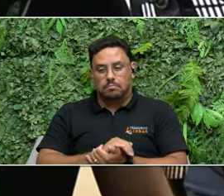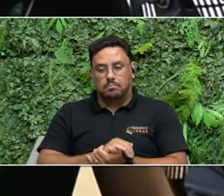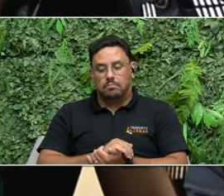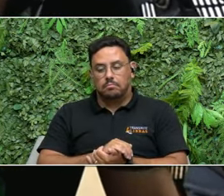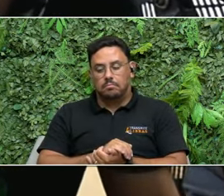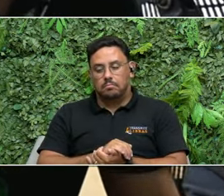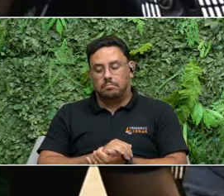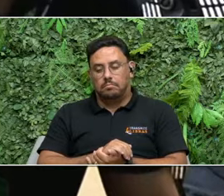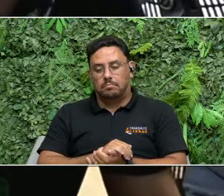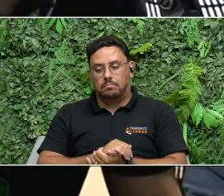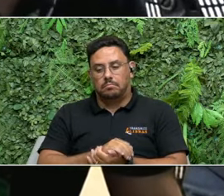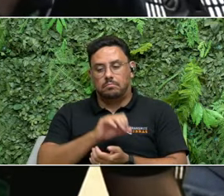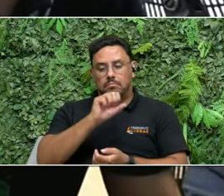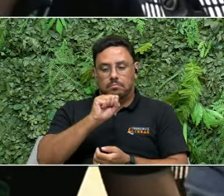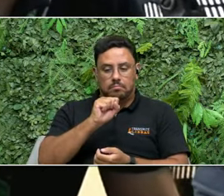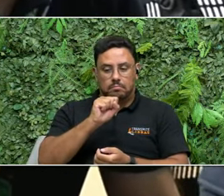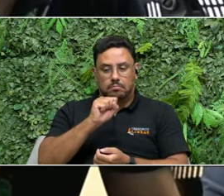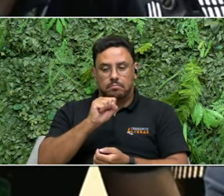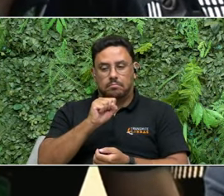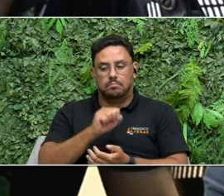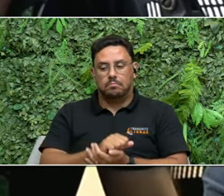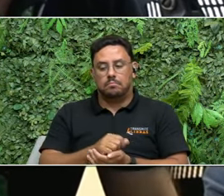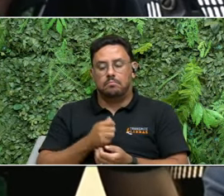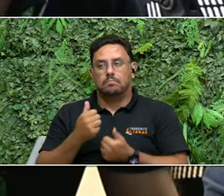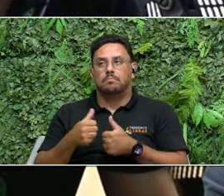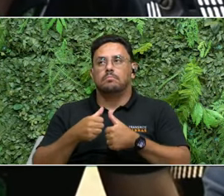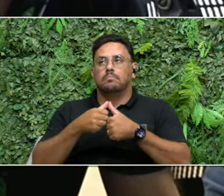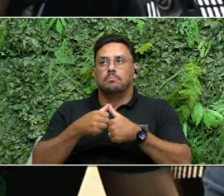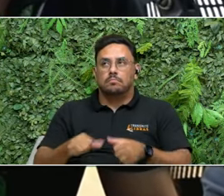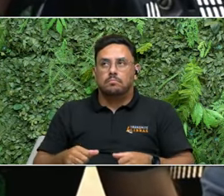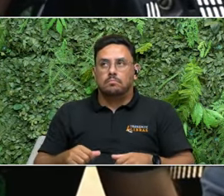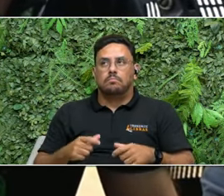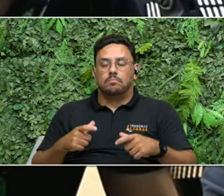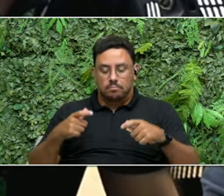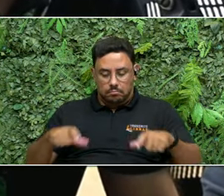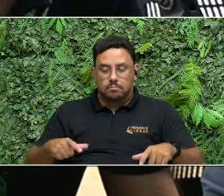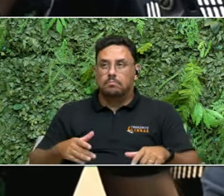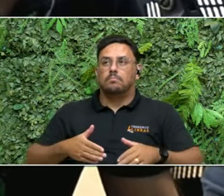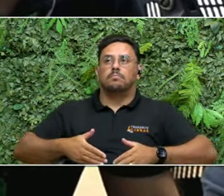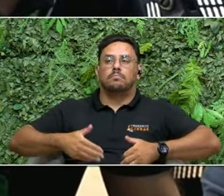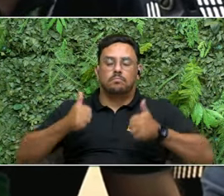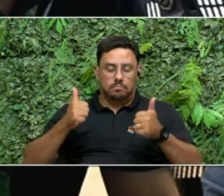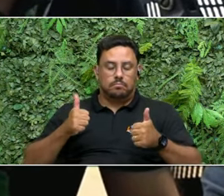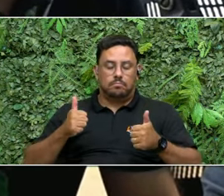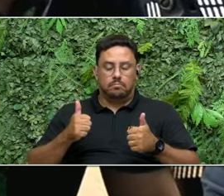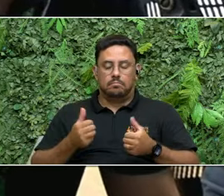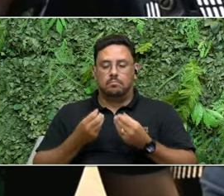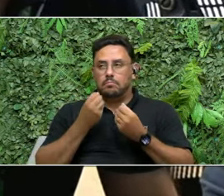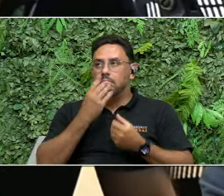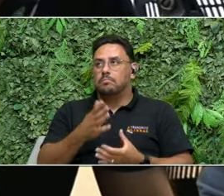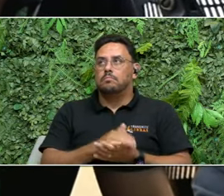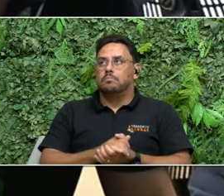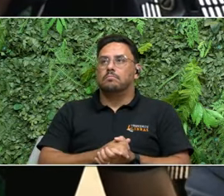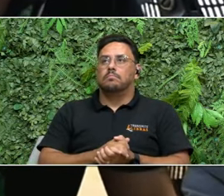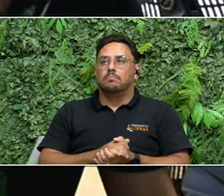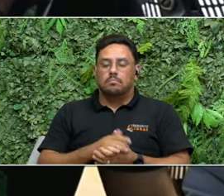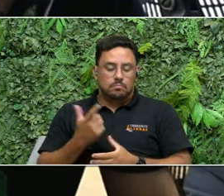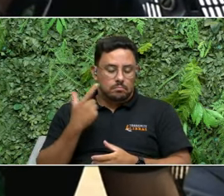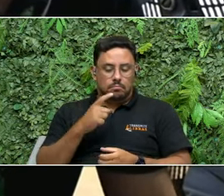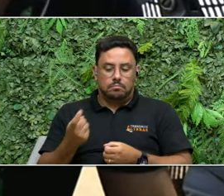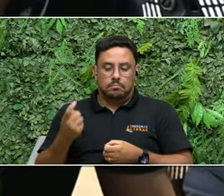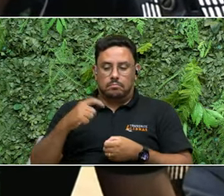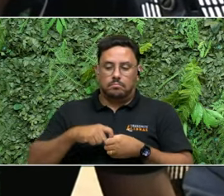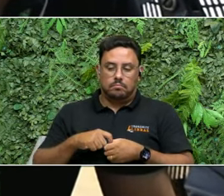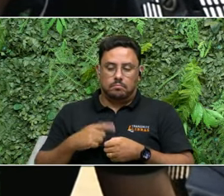zaracho oito oito enquanto esteve em campo também foi um dos melhores no meio-campo do Atlético muito bom mas não aguenta voltou de